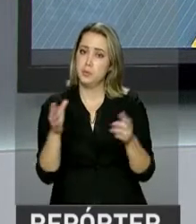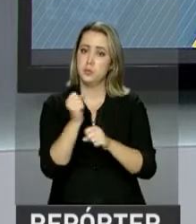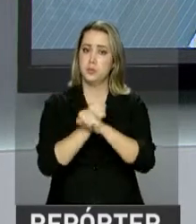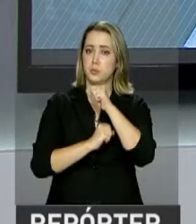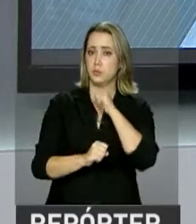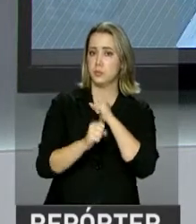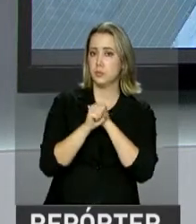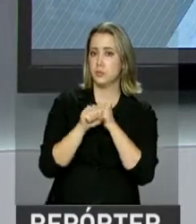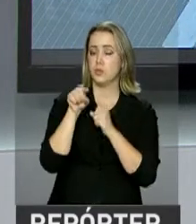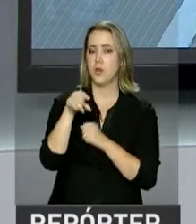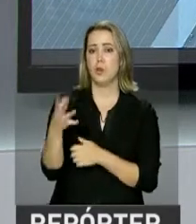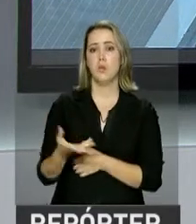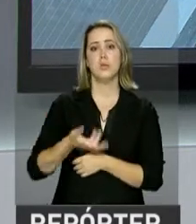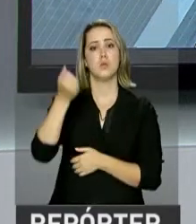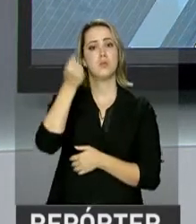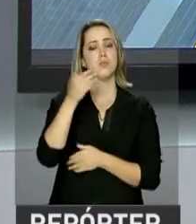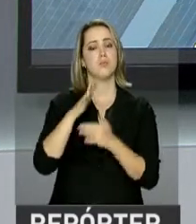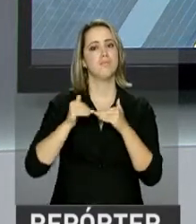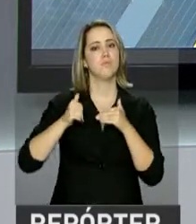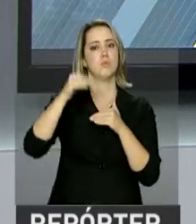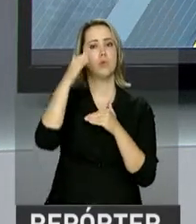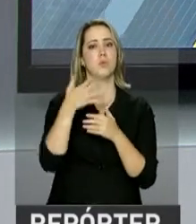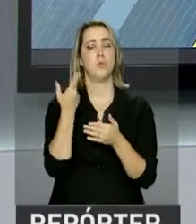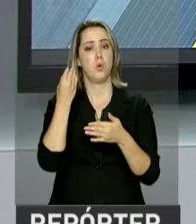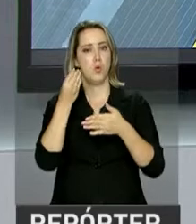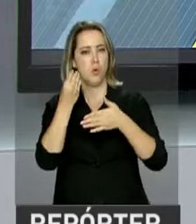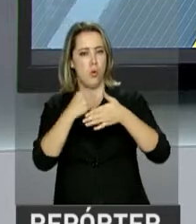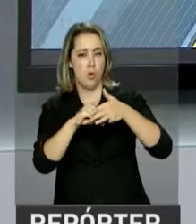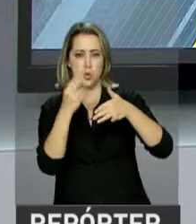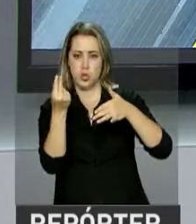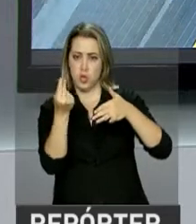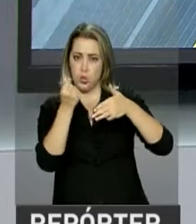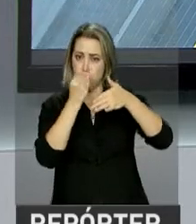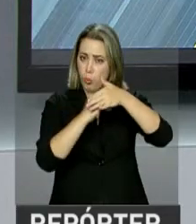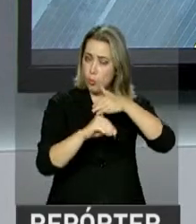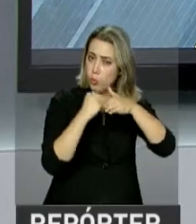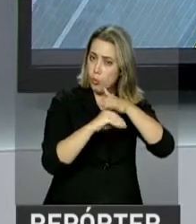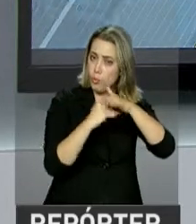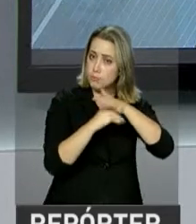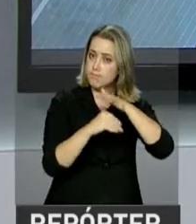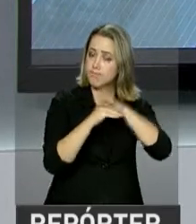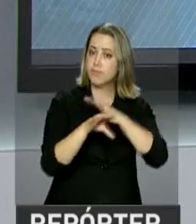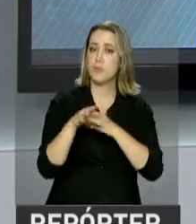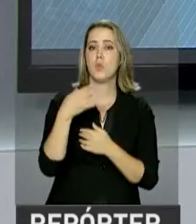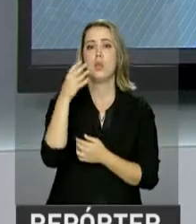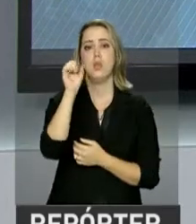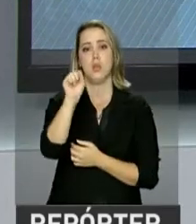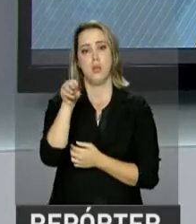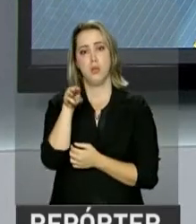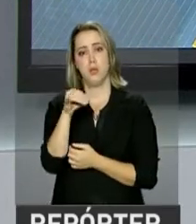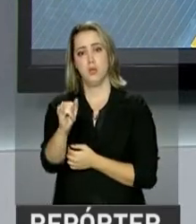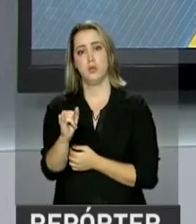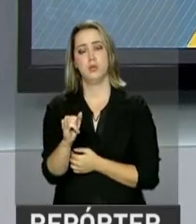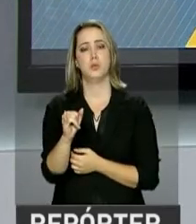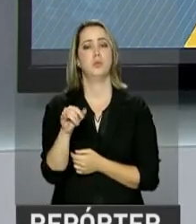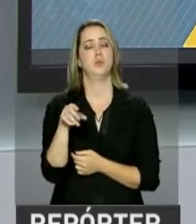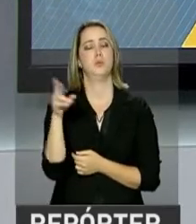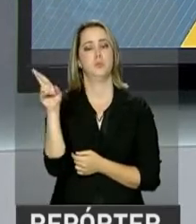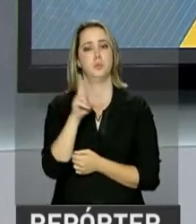os saques superaram os depósitos em mais de oito milhões e 200 milhões de